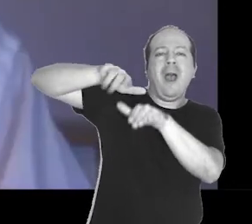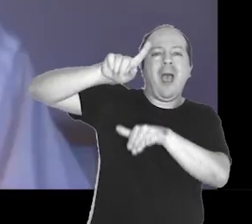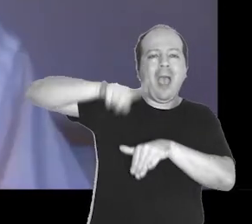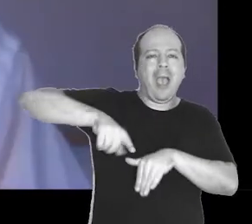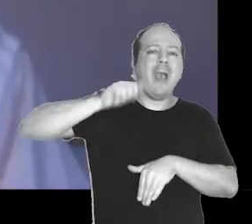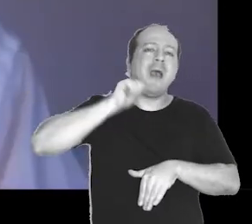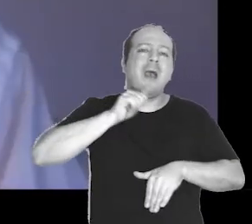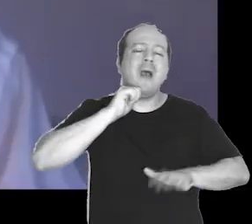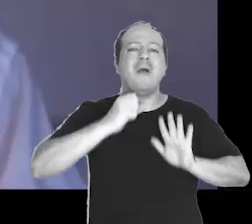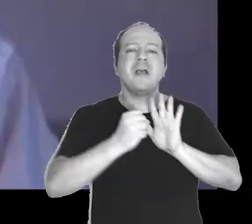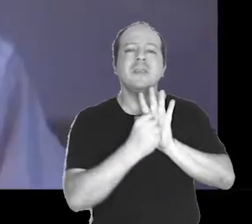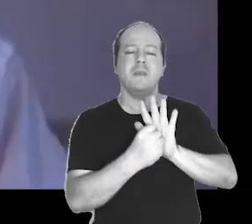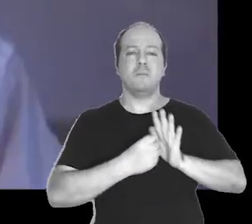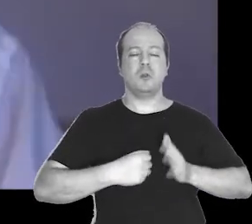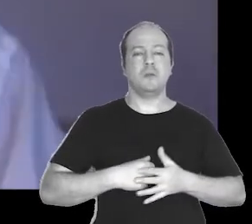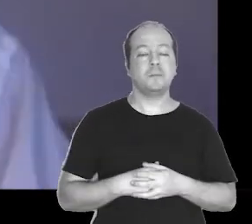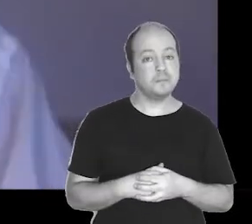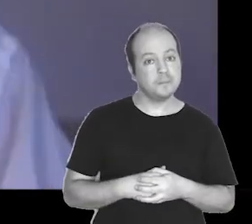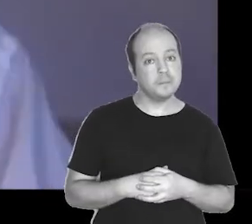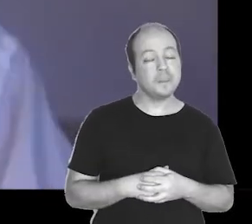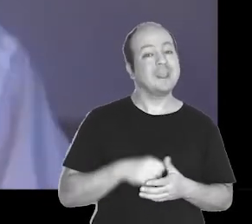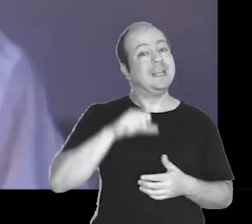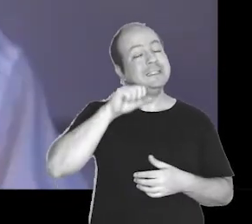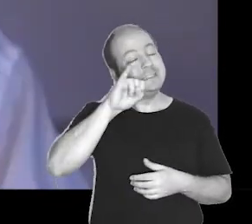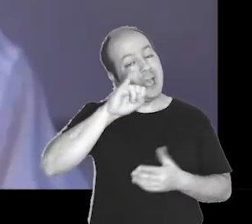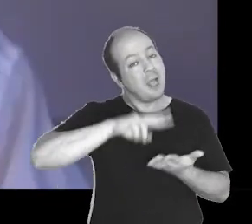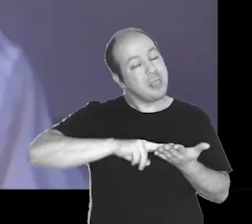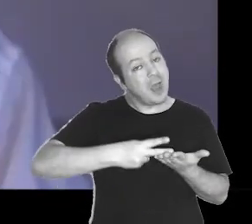feminino. Quer dizer, isso se a tradução...